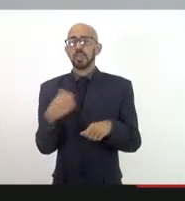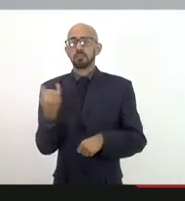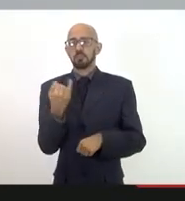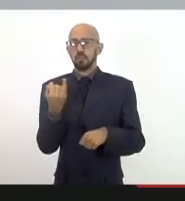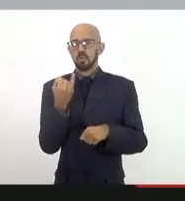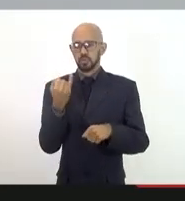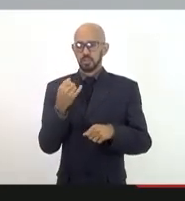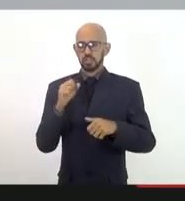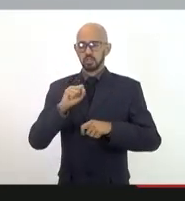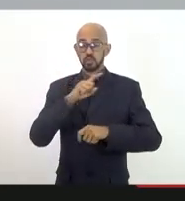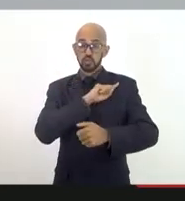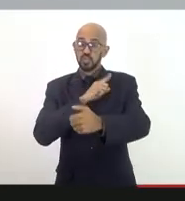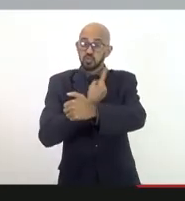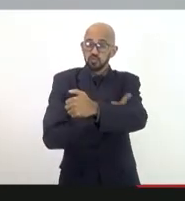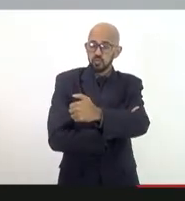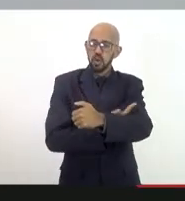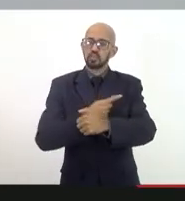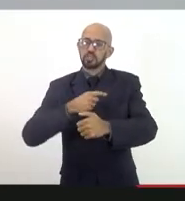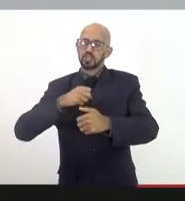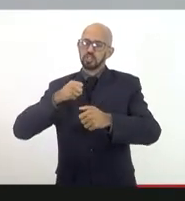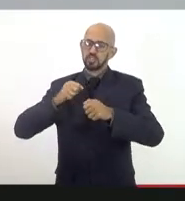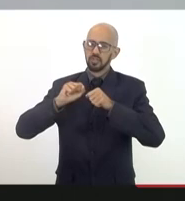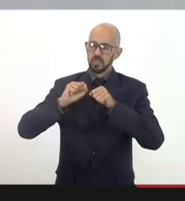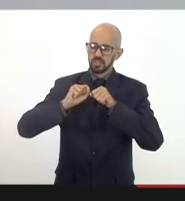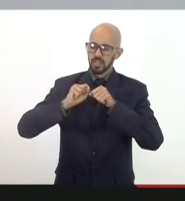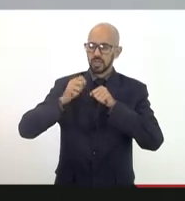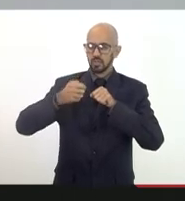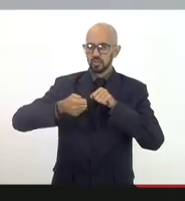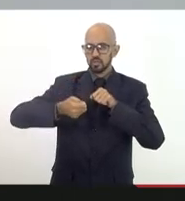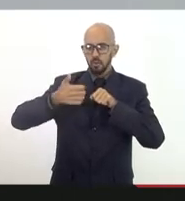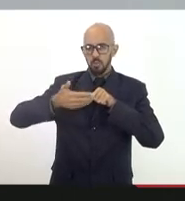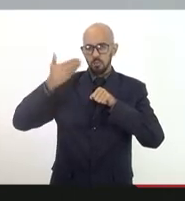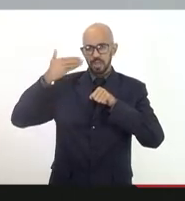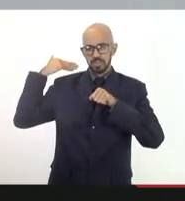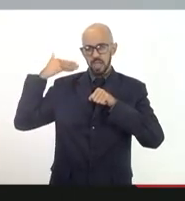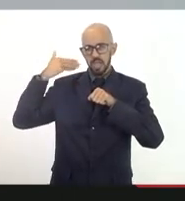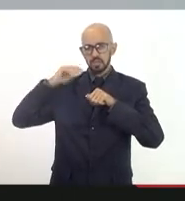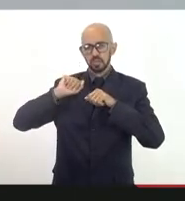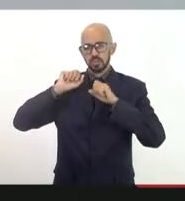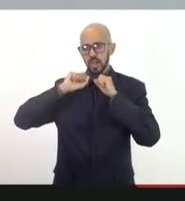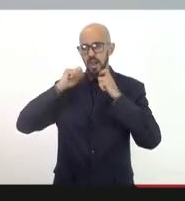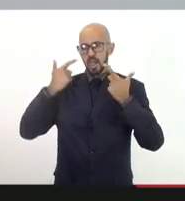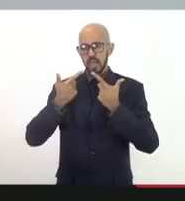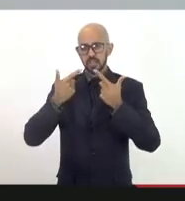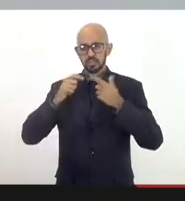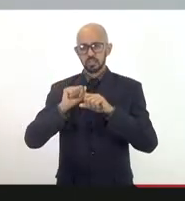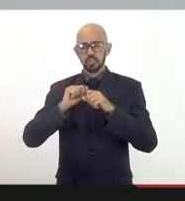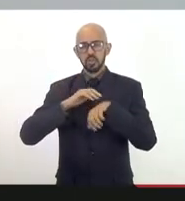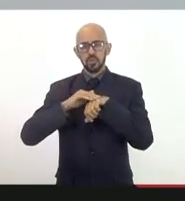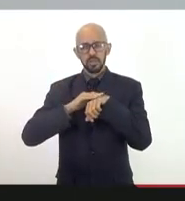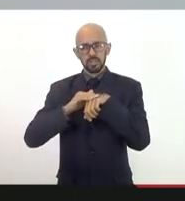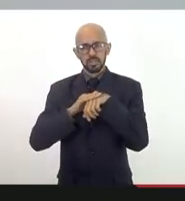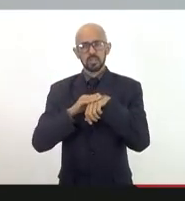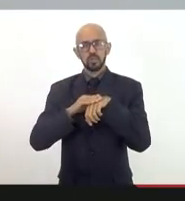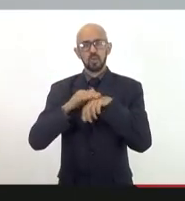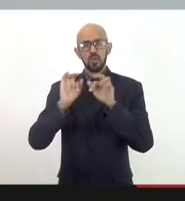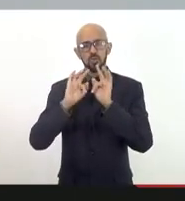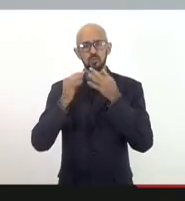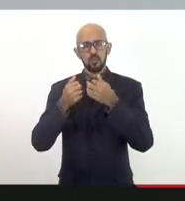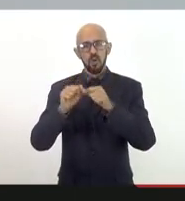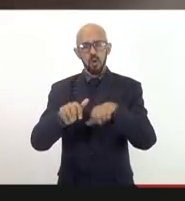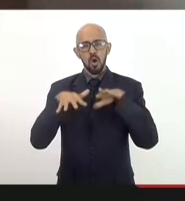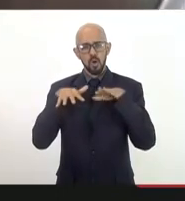os esforços que nós temos empreendido recentemente a partir da Assembleia Legislativa, dialogando com o Fórum, dialogando com a Secretaria de